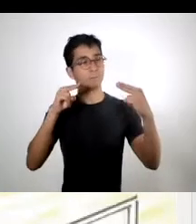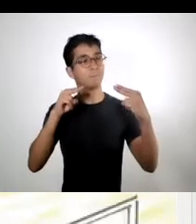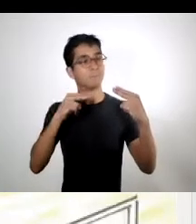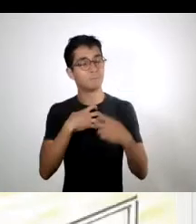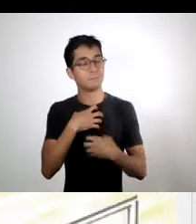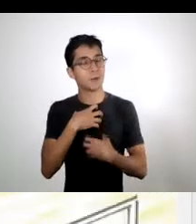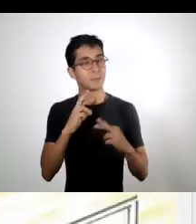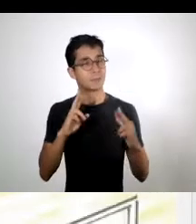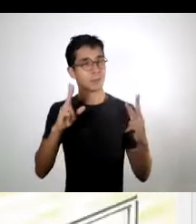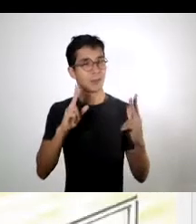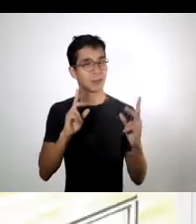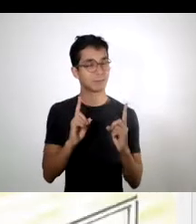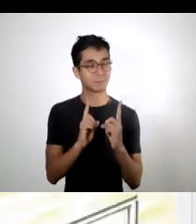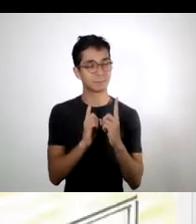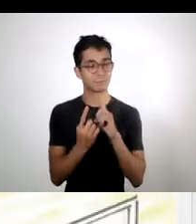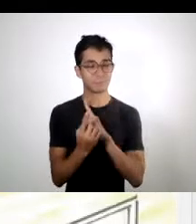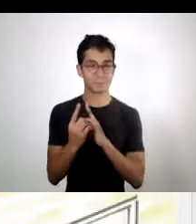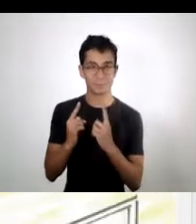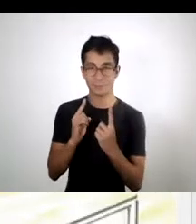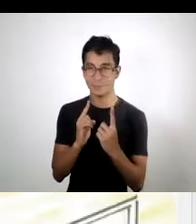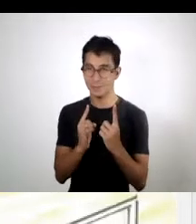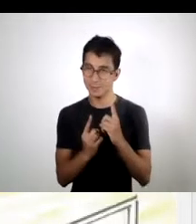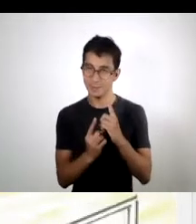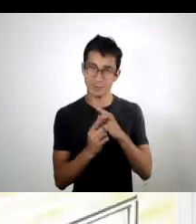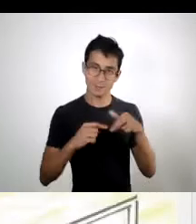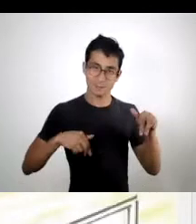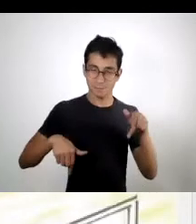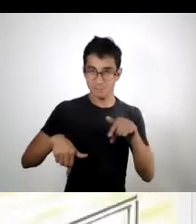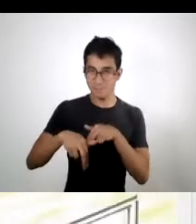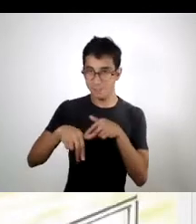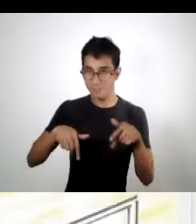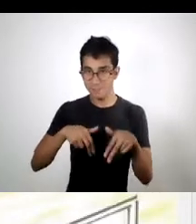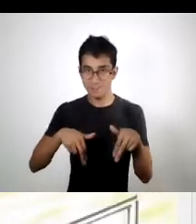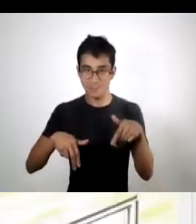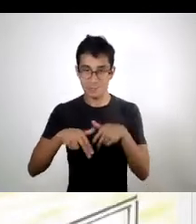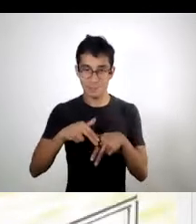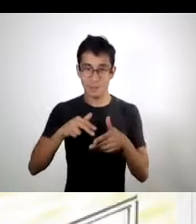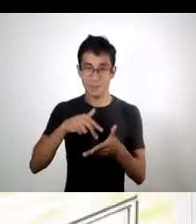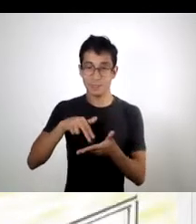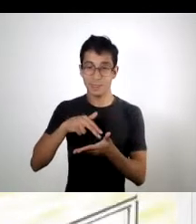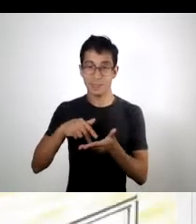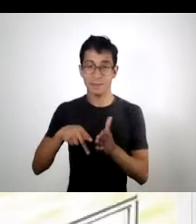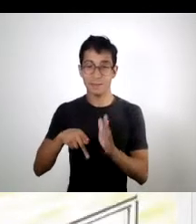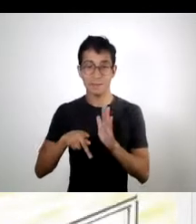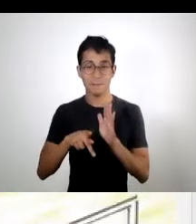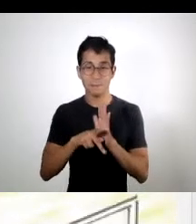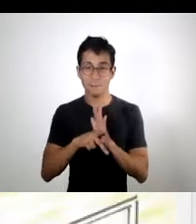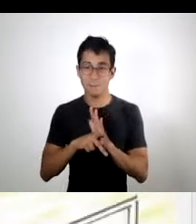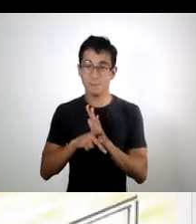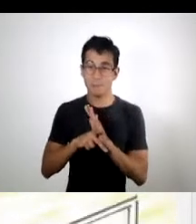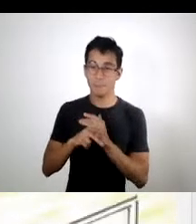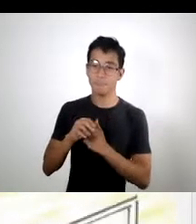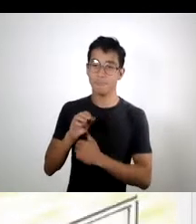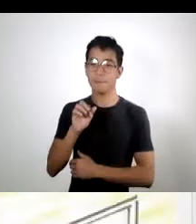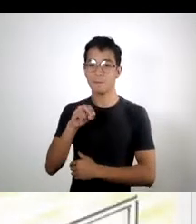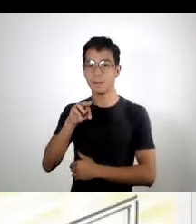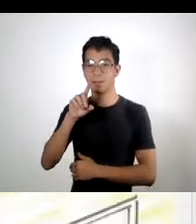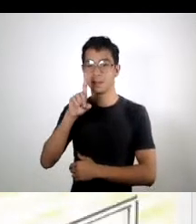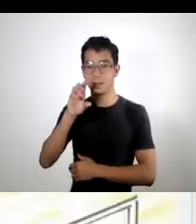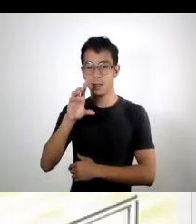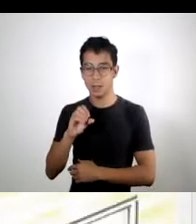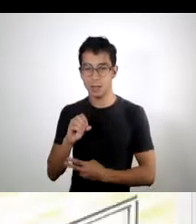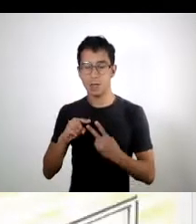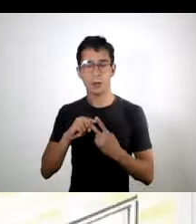dançaram fandango, cobrinha, nha maruca, cana verde, mão esquerda e